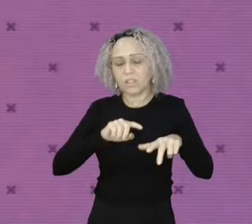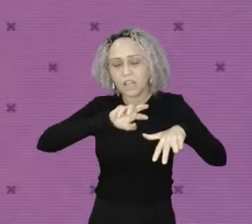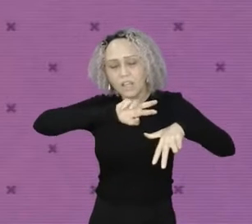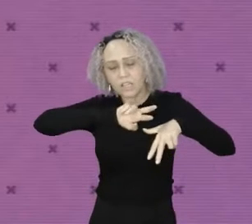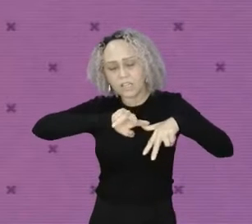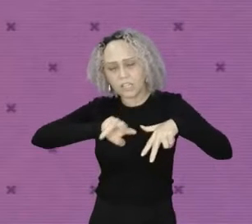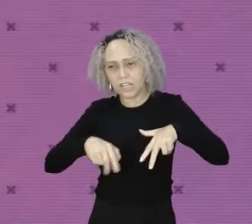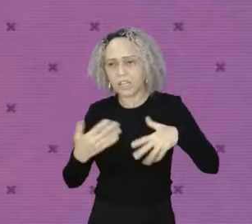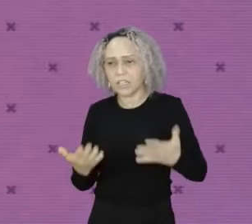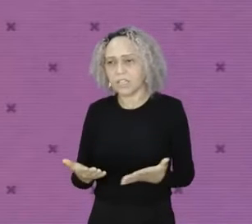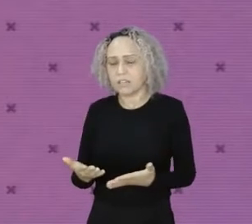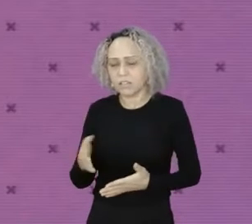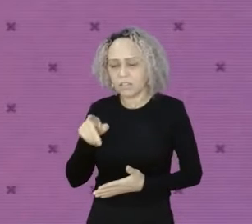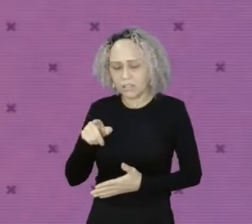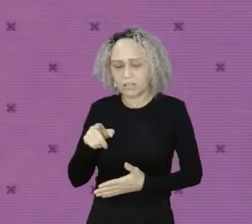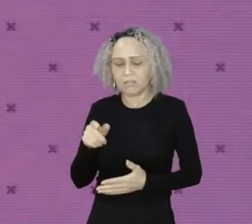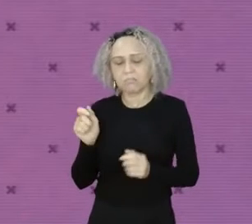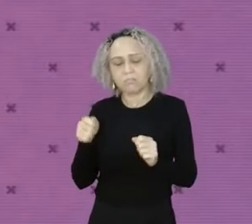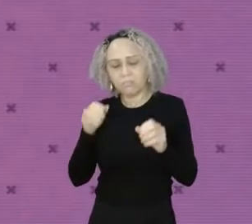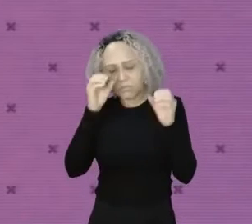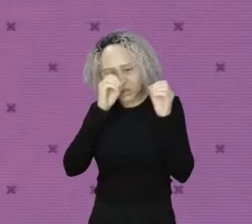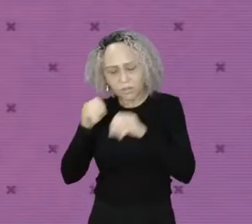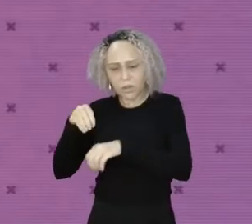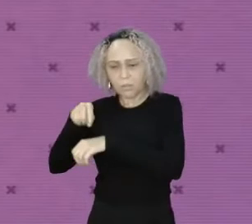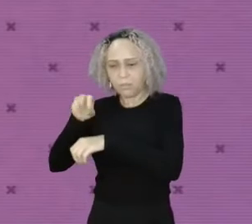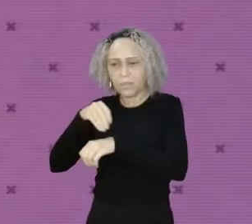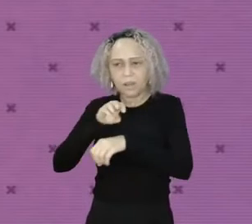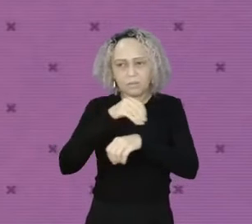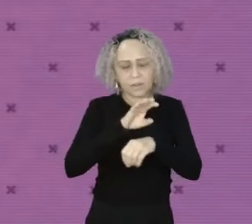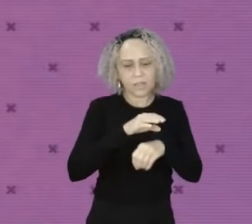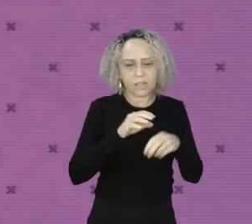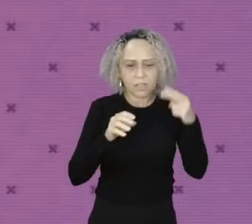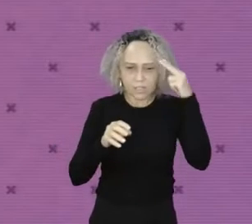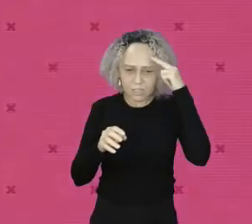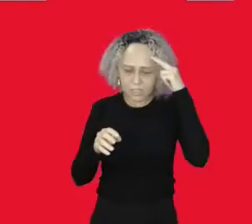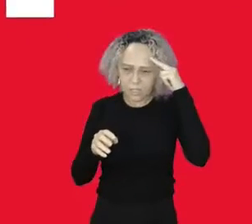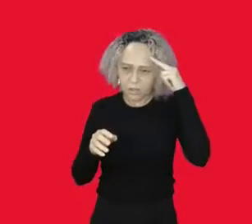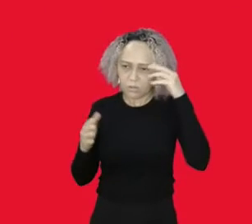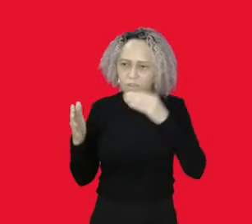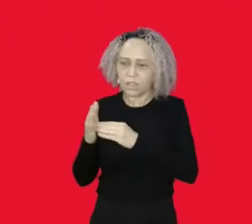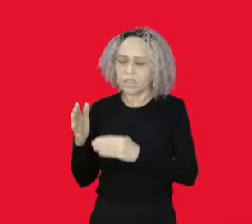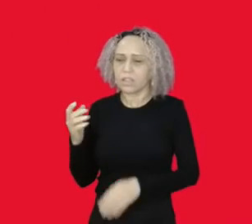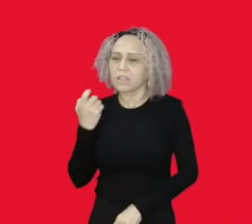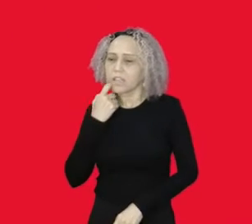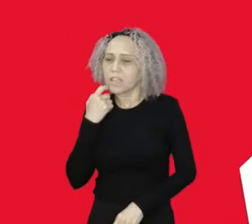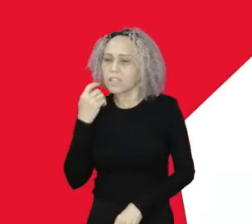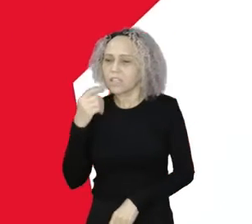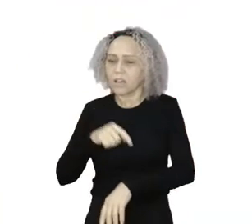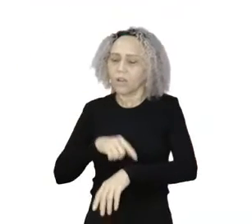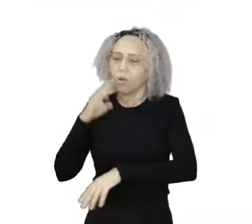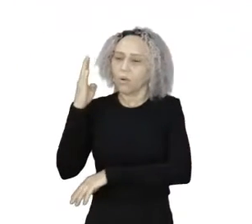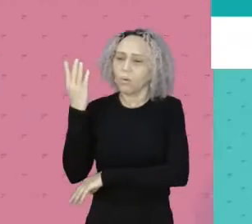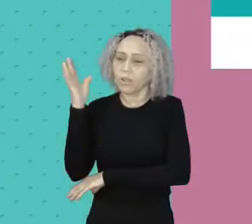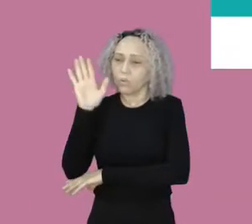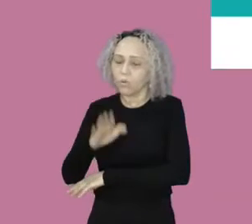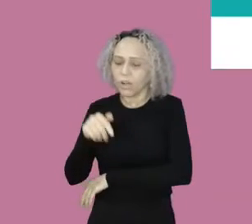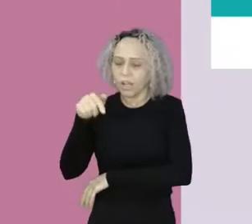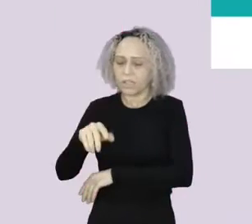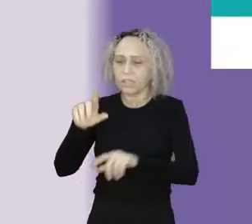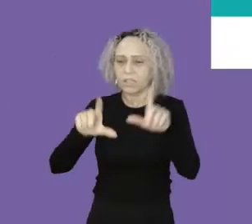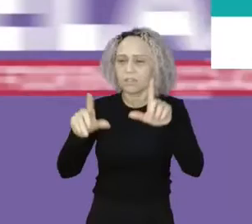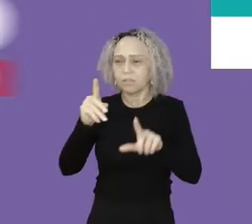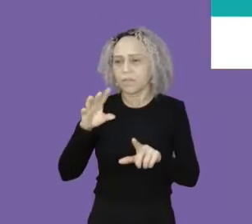Elas por Elas Formação com as suas companheiras. É de segunda a sexta-feira, sempre às 4 horas da tarde, aqui na TVPT.